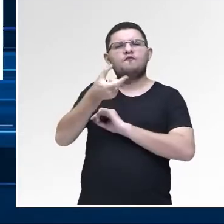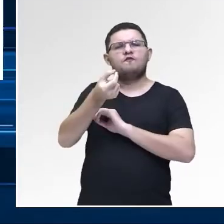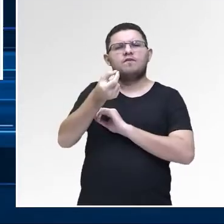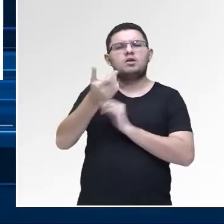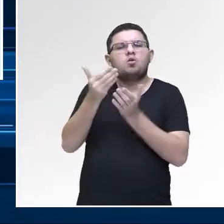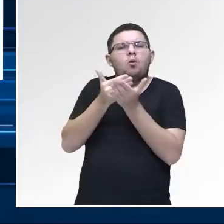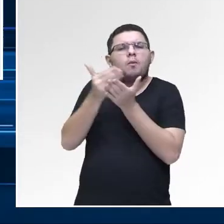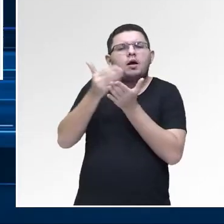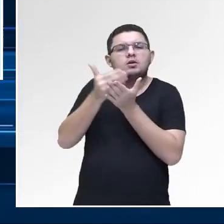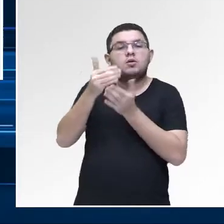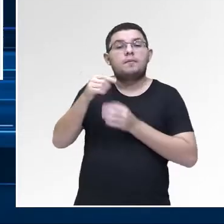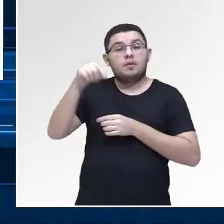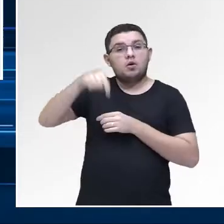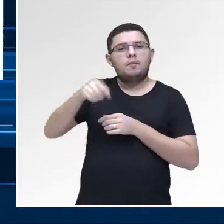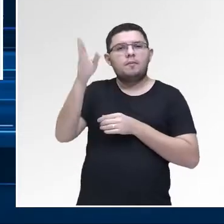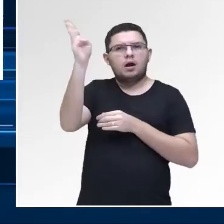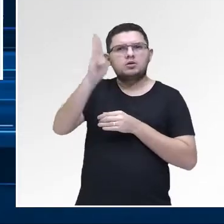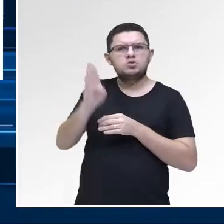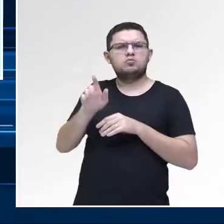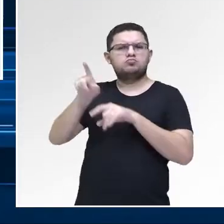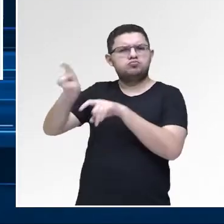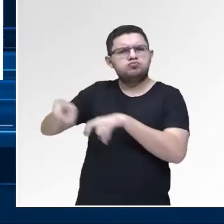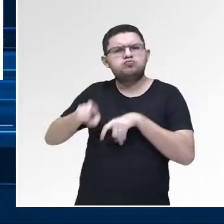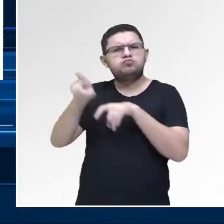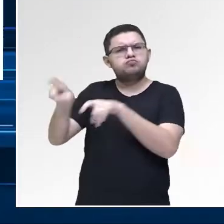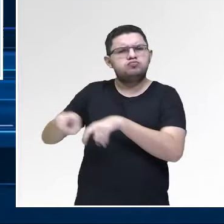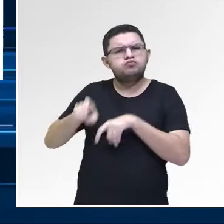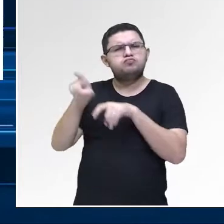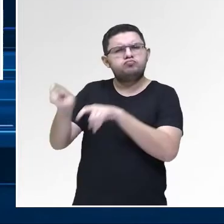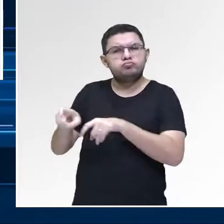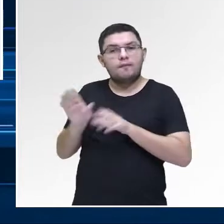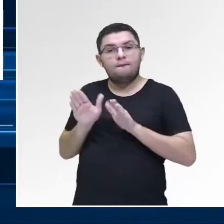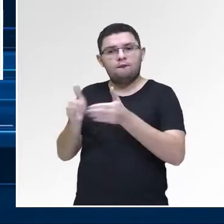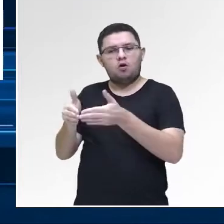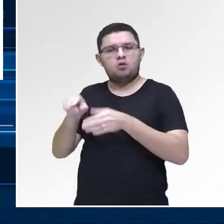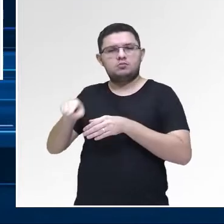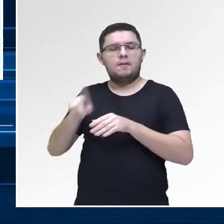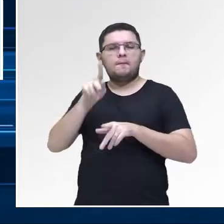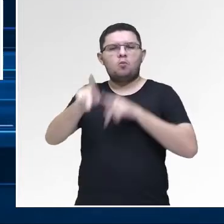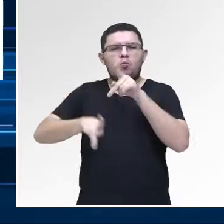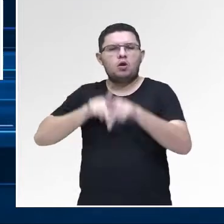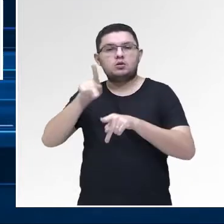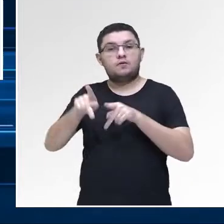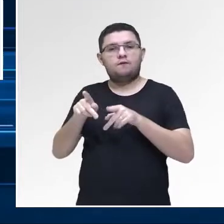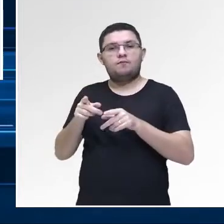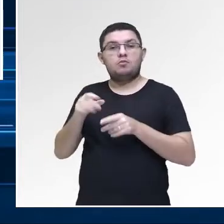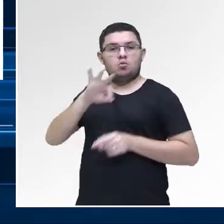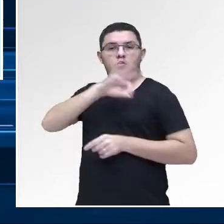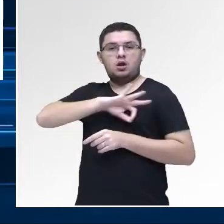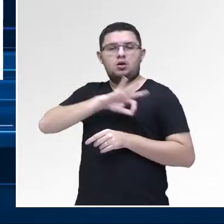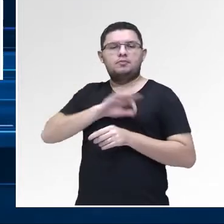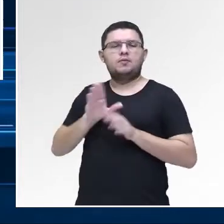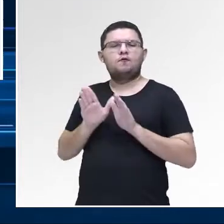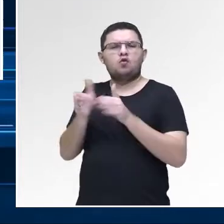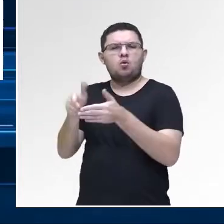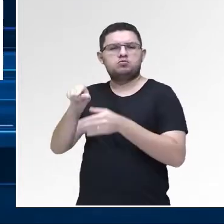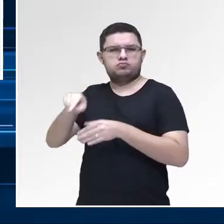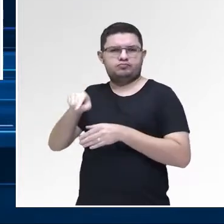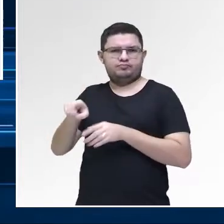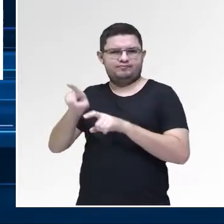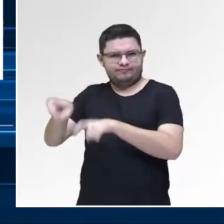era um país agrário e a maior parte da população vivia no campo. As condições históricas e